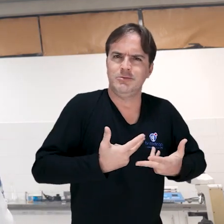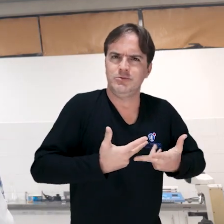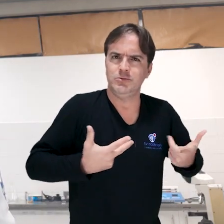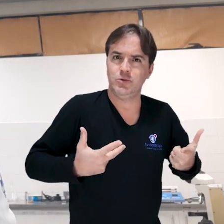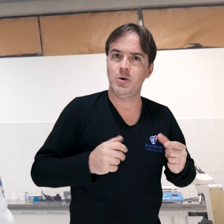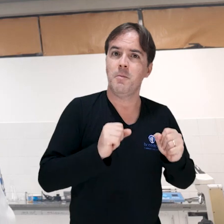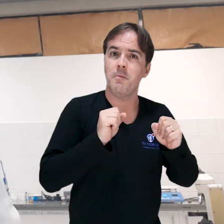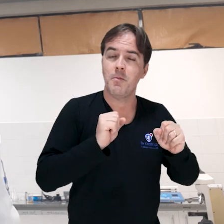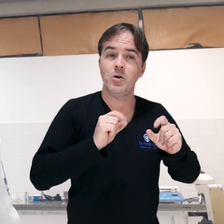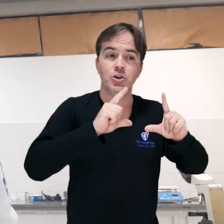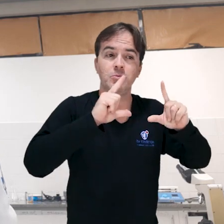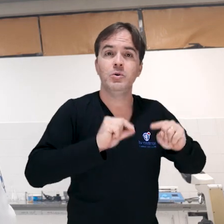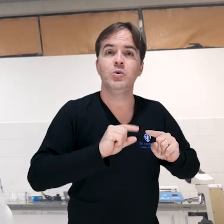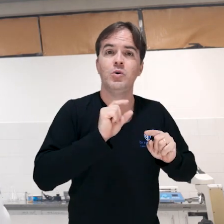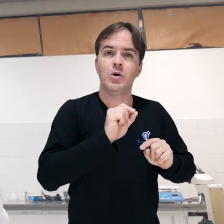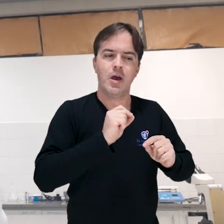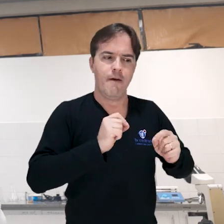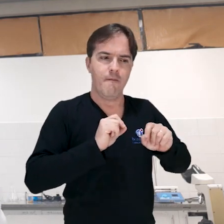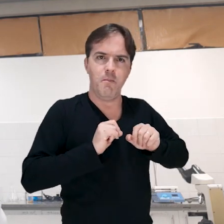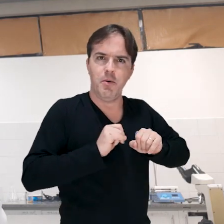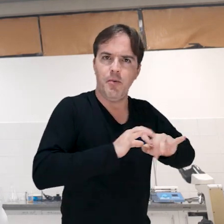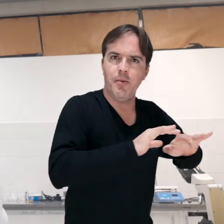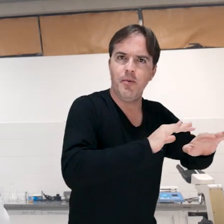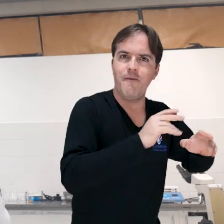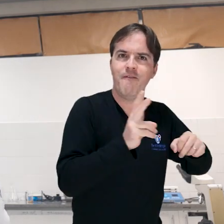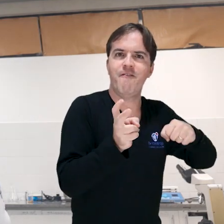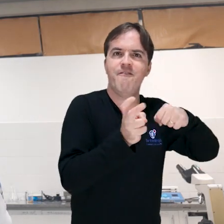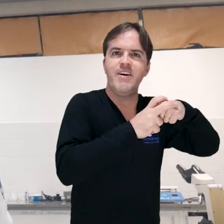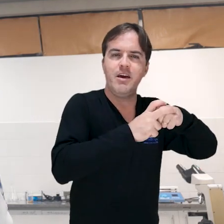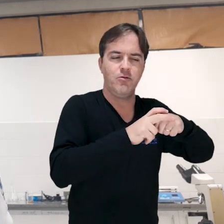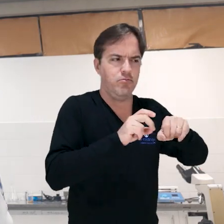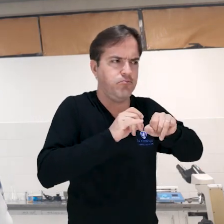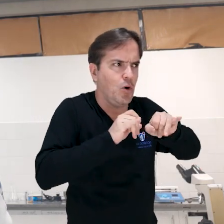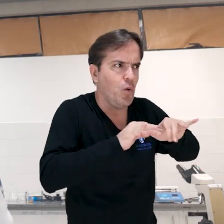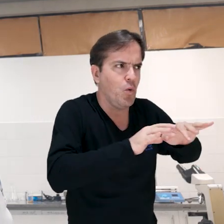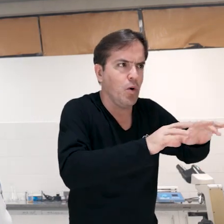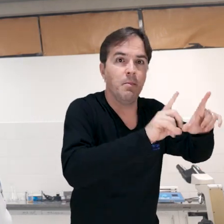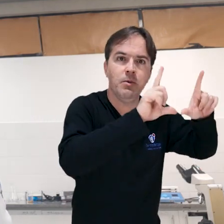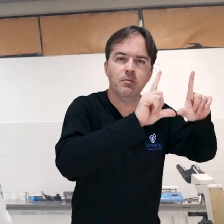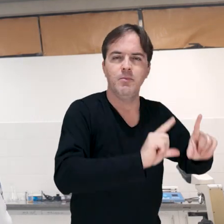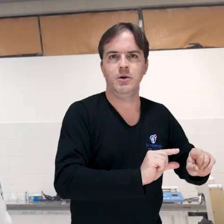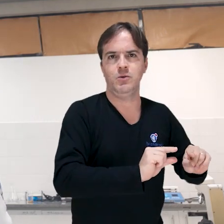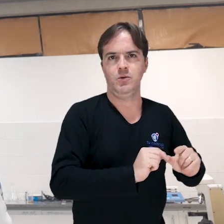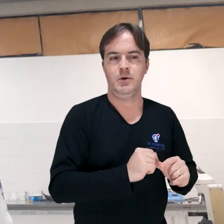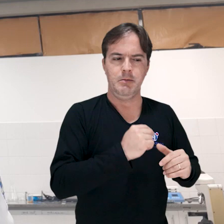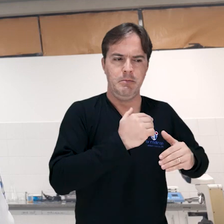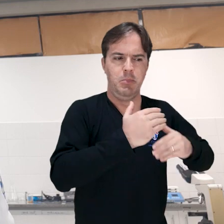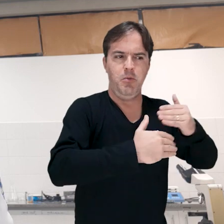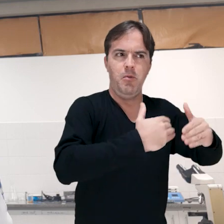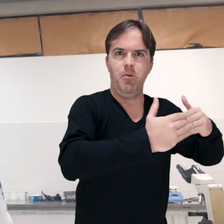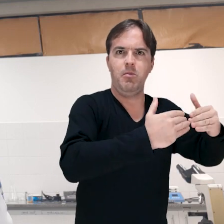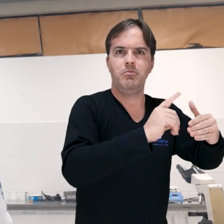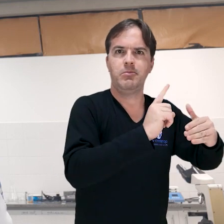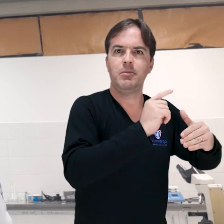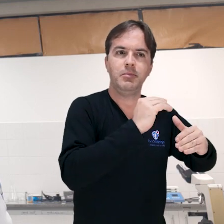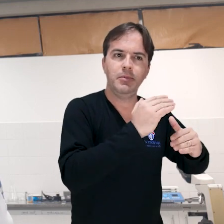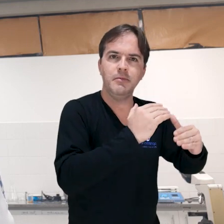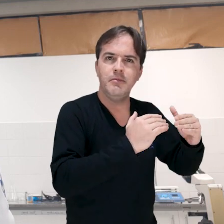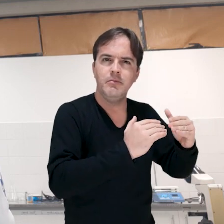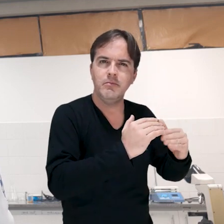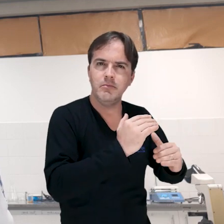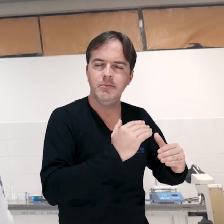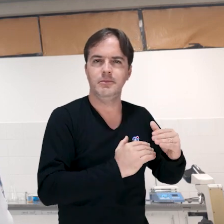pela diminuição e pelo ataque da replicação viral e pela diminuição da carga viral da replicação desse vírus nos